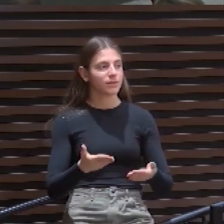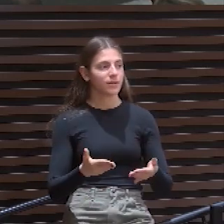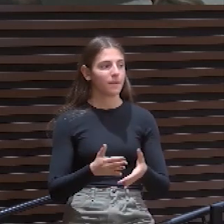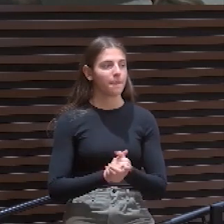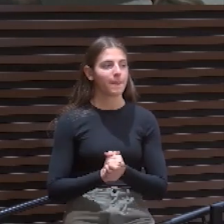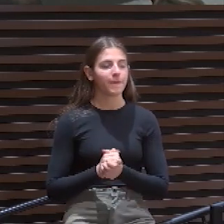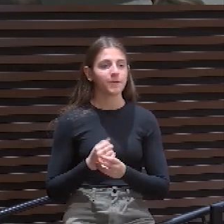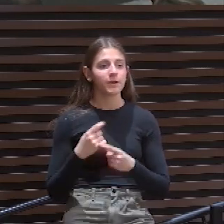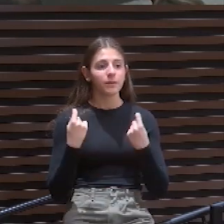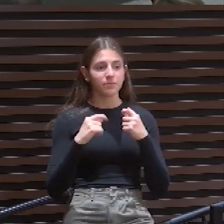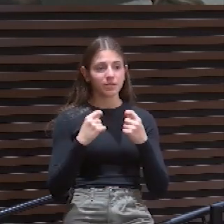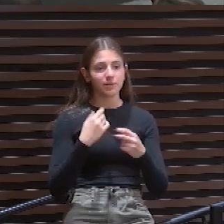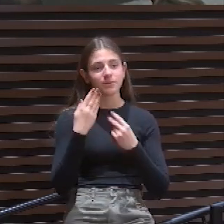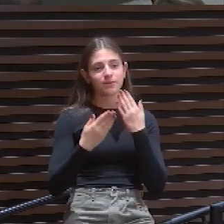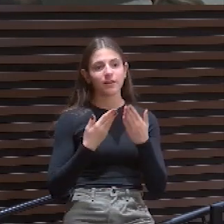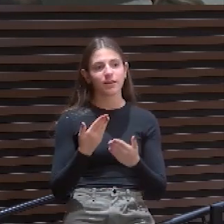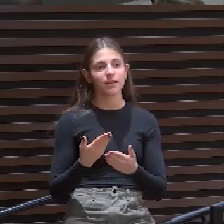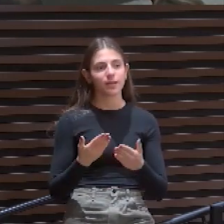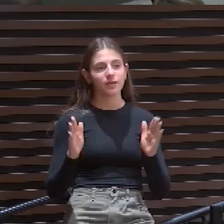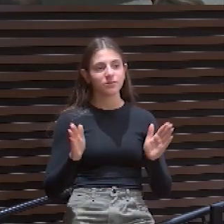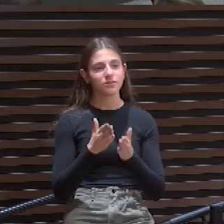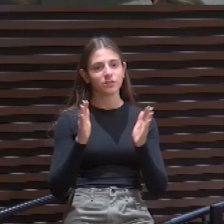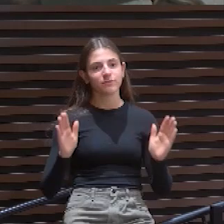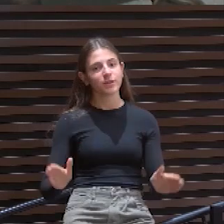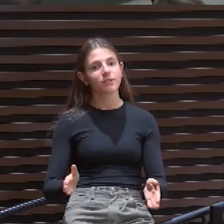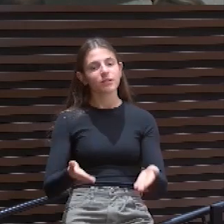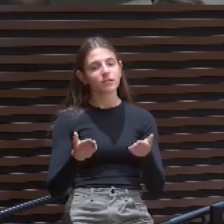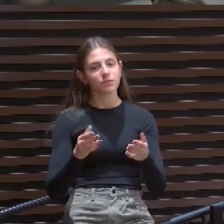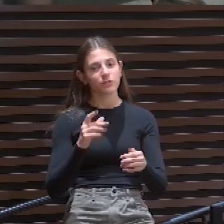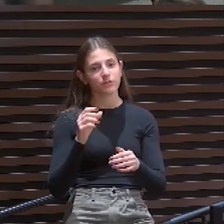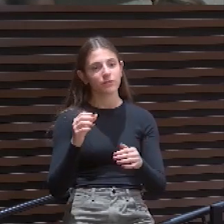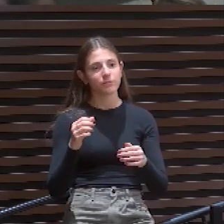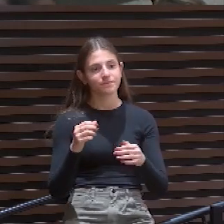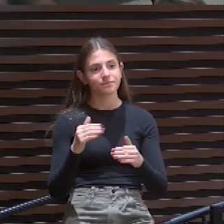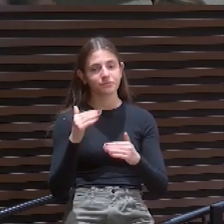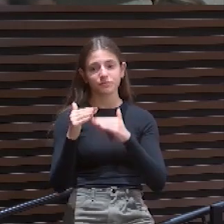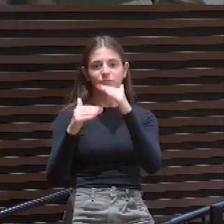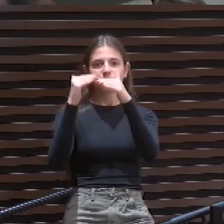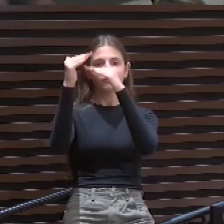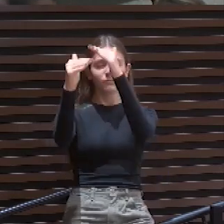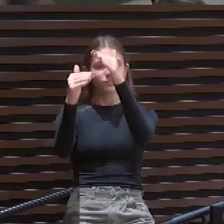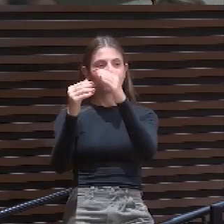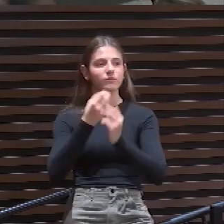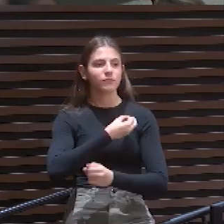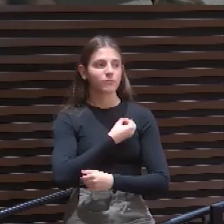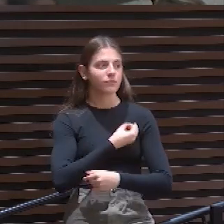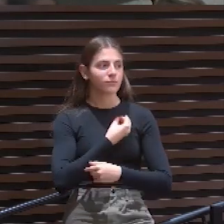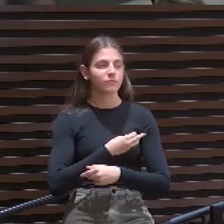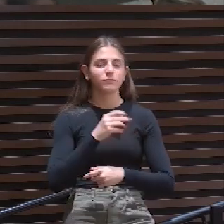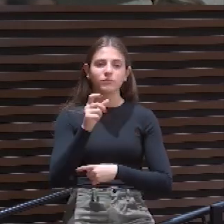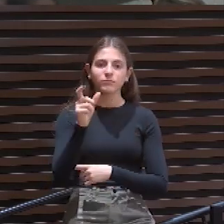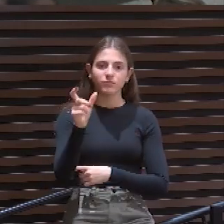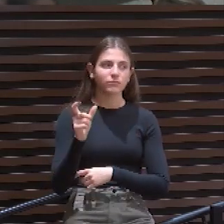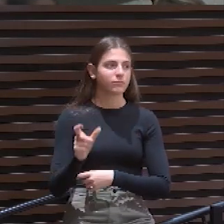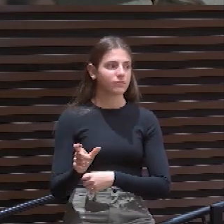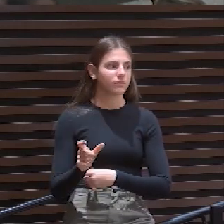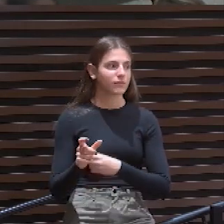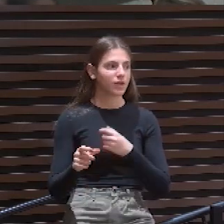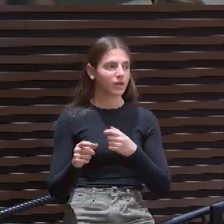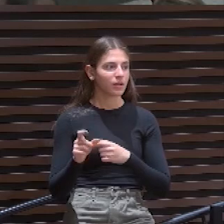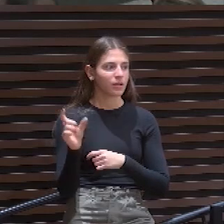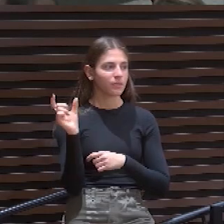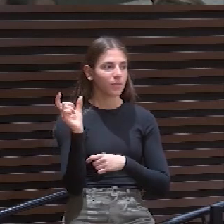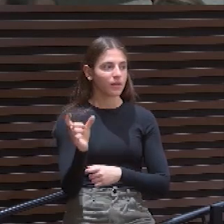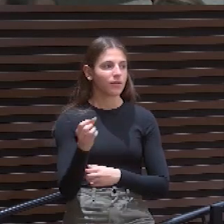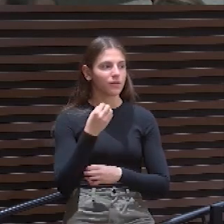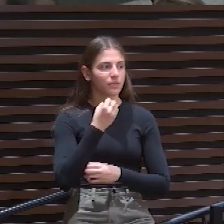de edificação, que vai acrescentar, construir na vida de alguém, e palavra de bendizer até